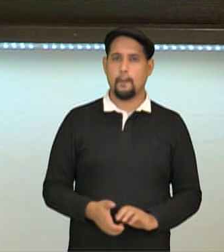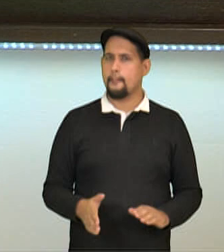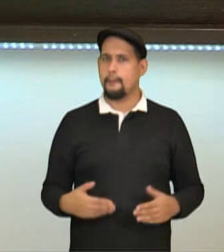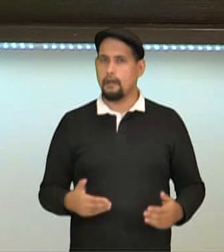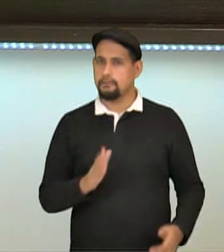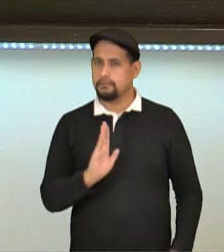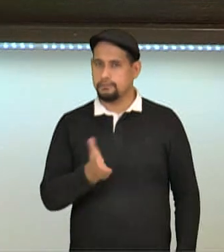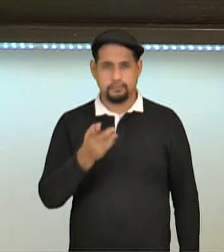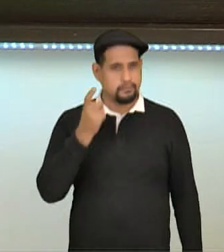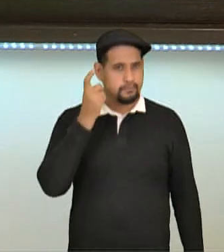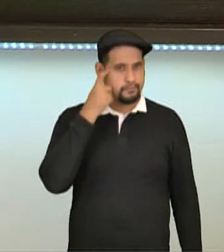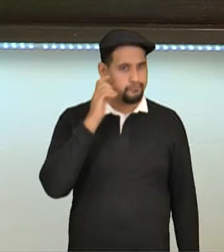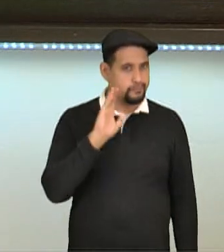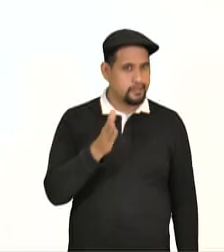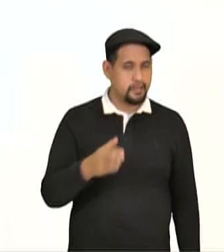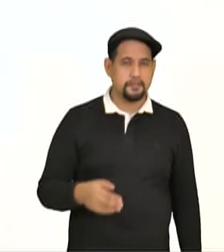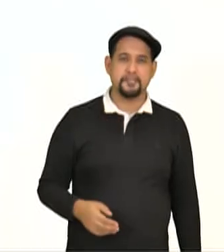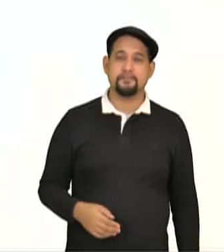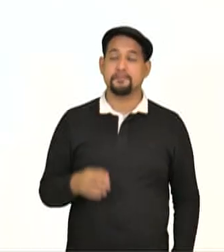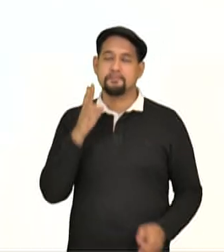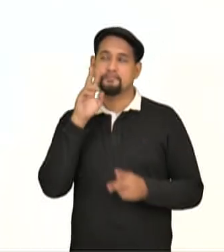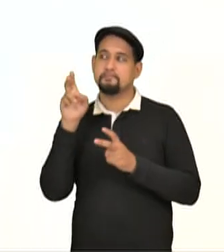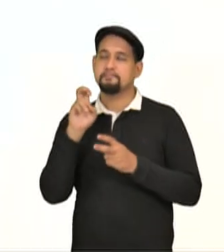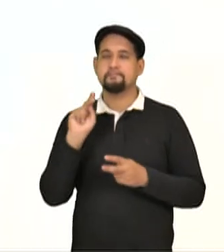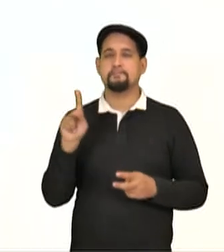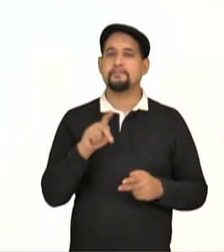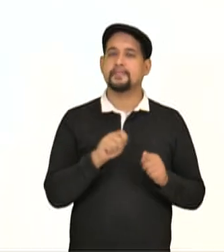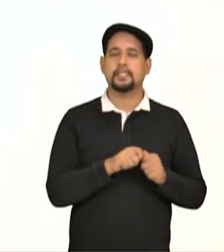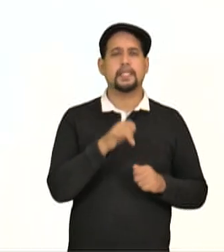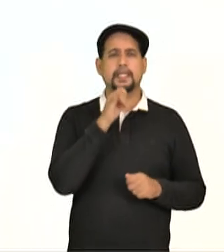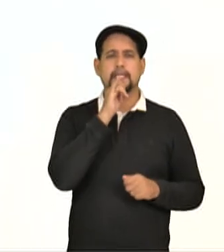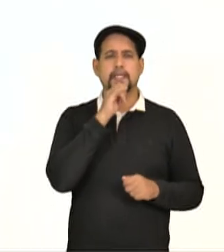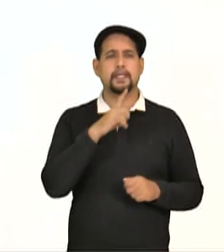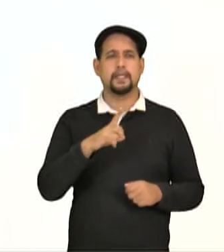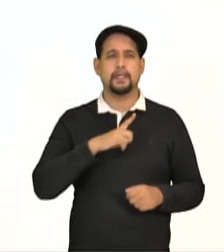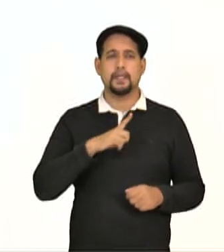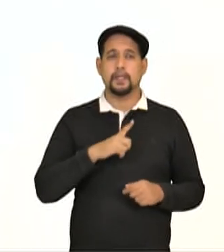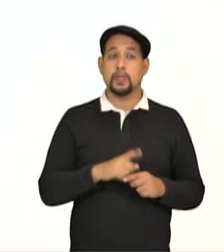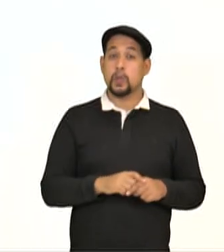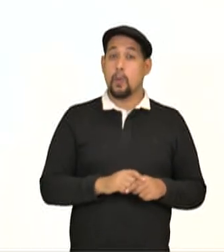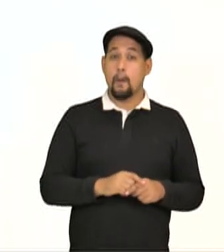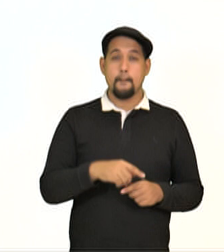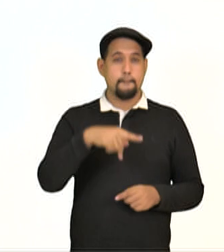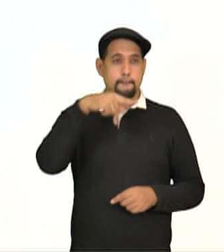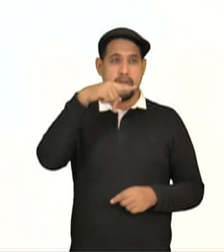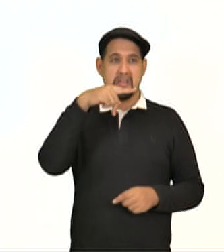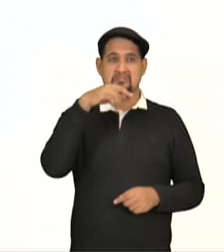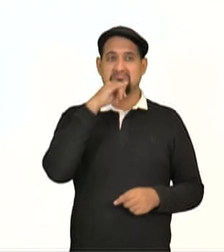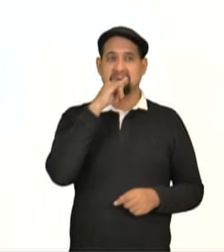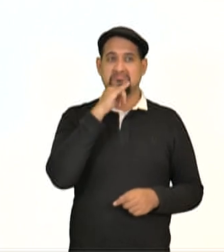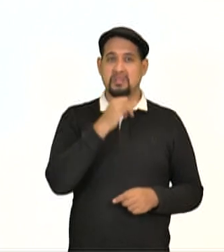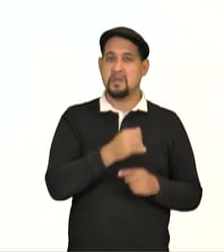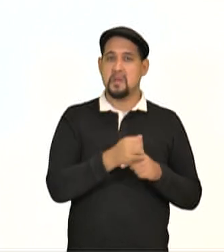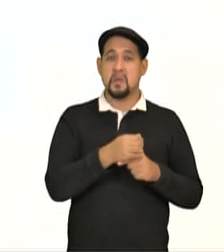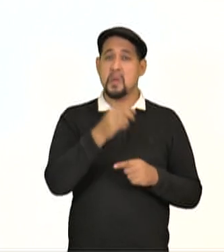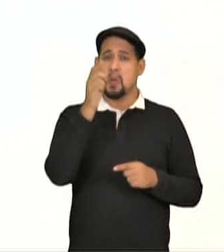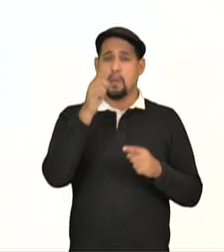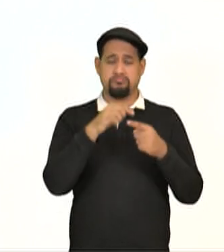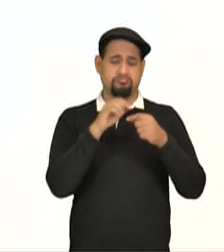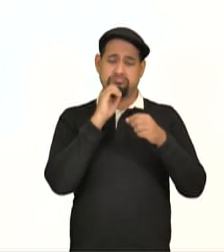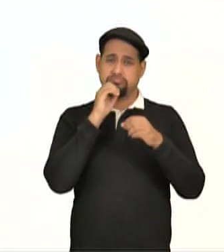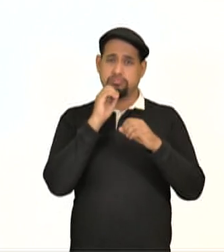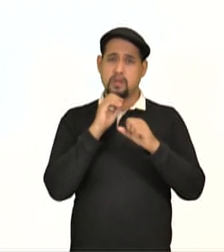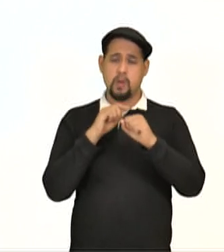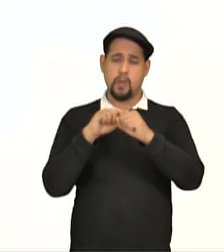E aí, pensaram? Bom, vamos ver aqui o que a prof fez, ó. Se eu tenho aqui o ponto P, ó, posso passar essas retas, mas eu